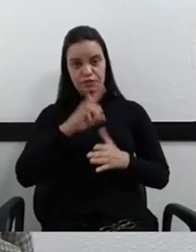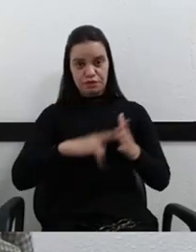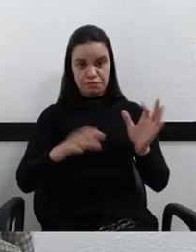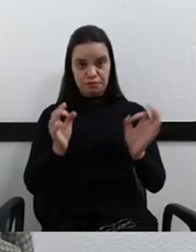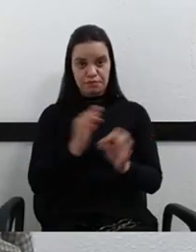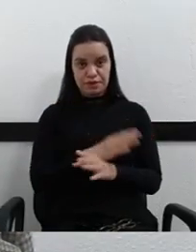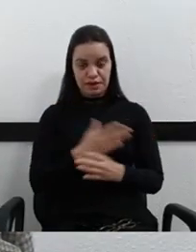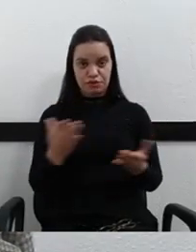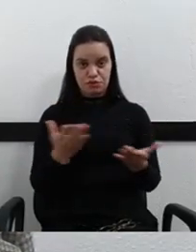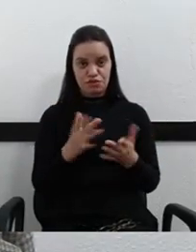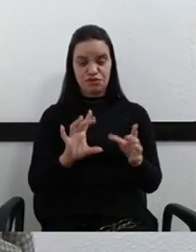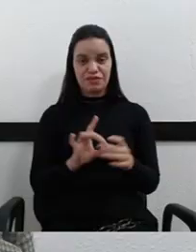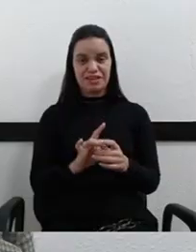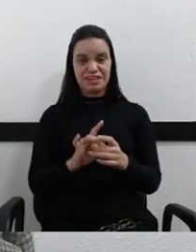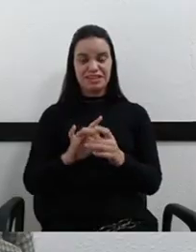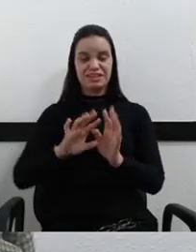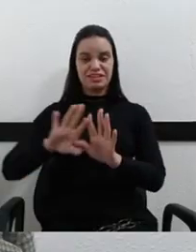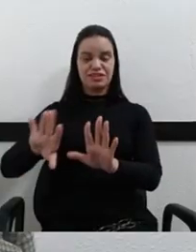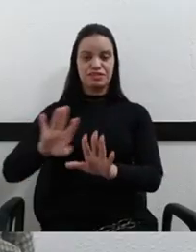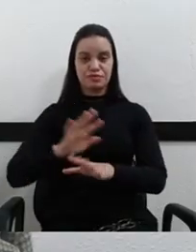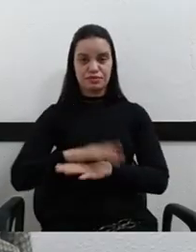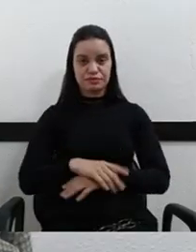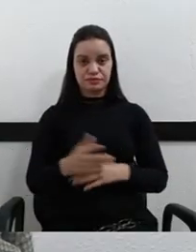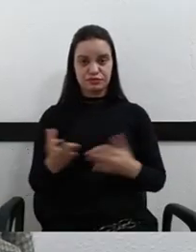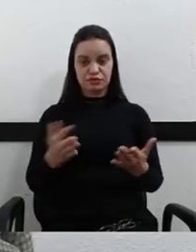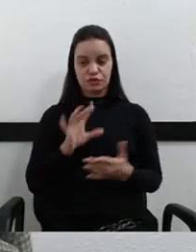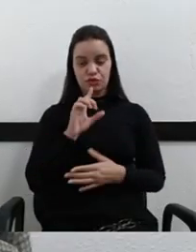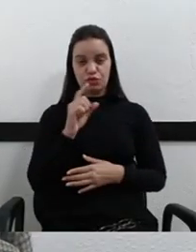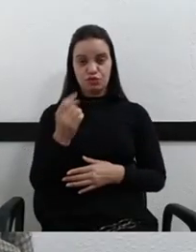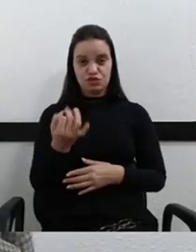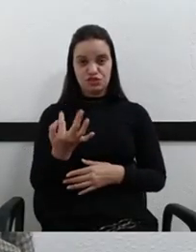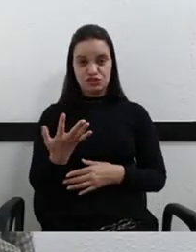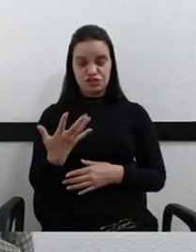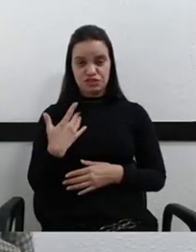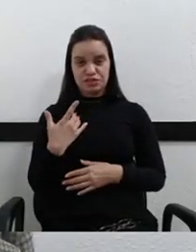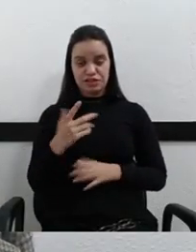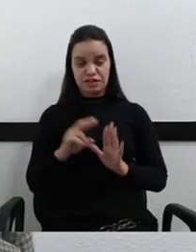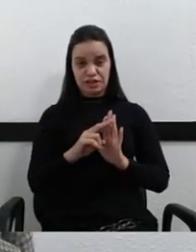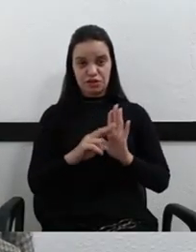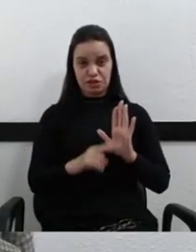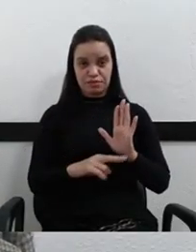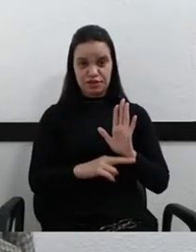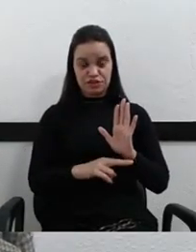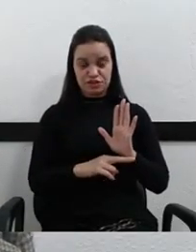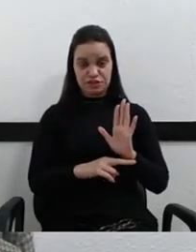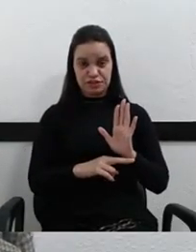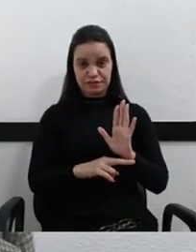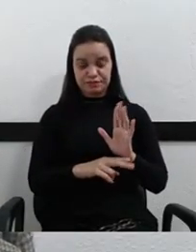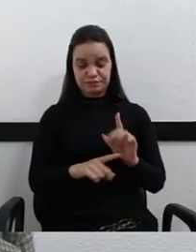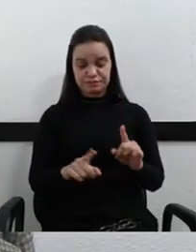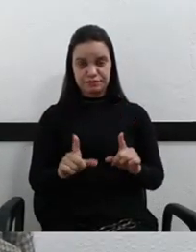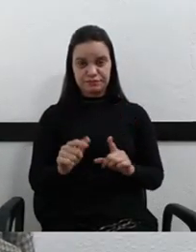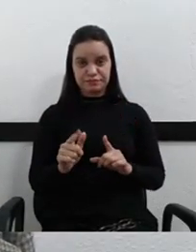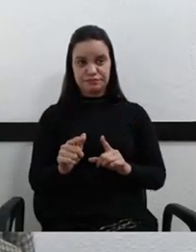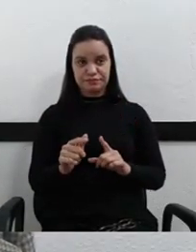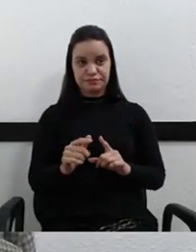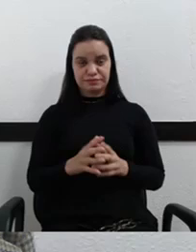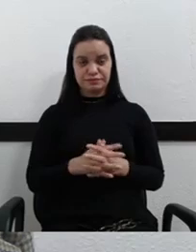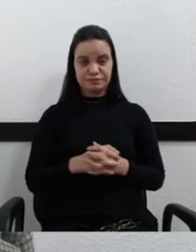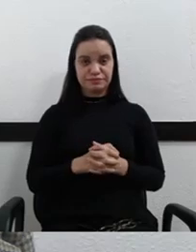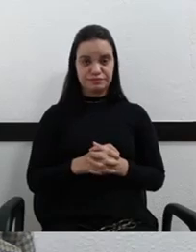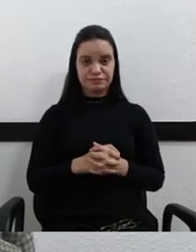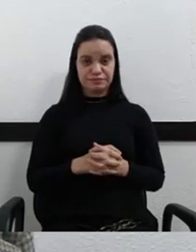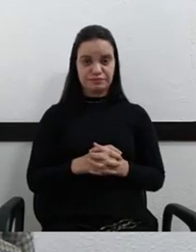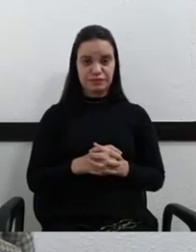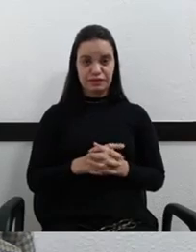datas ficam dispensados de observar as limitações de dias previstas na normativa vigente e serão